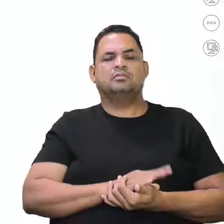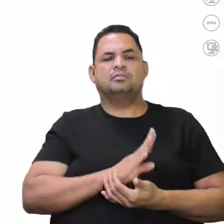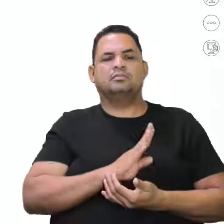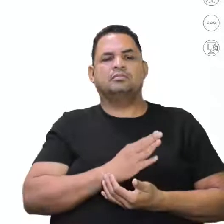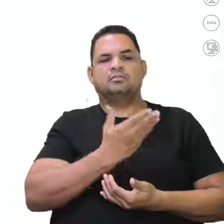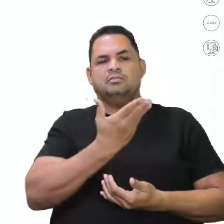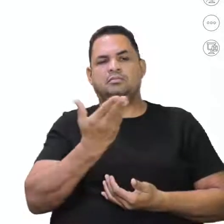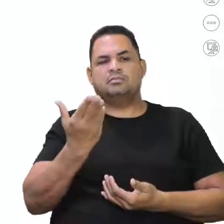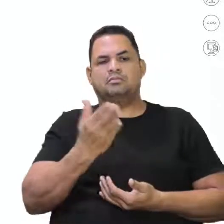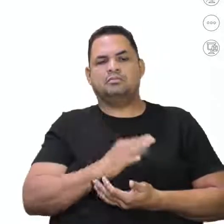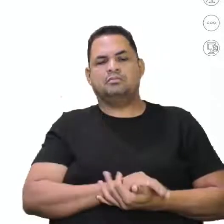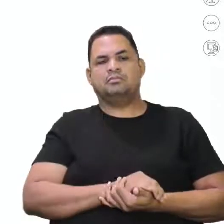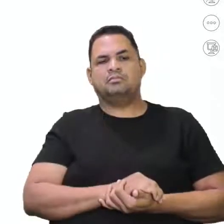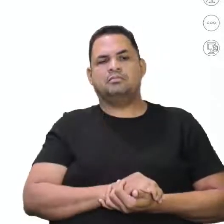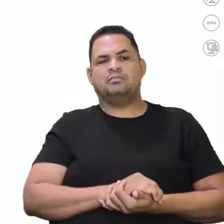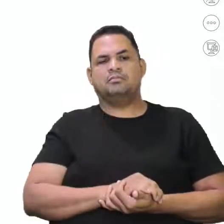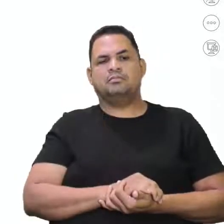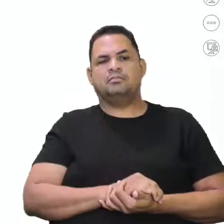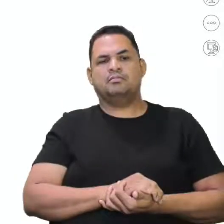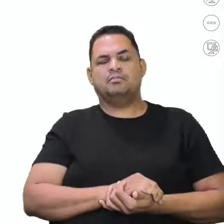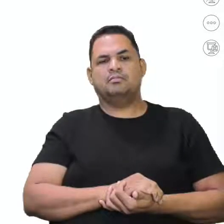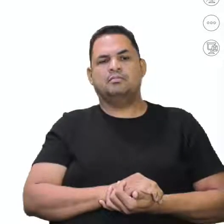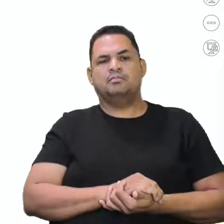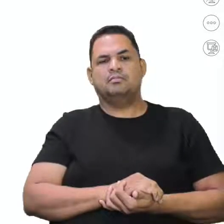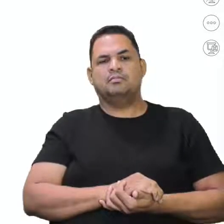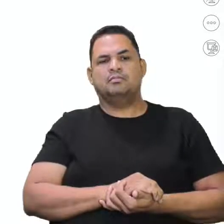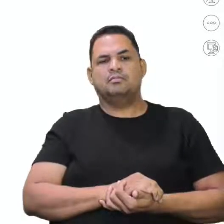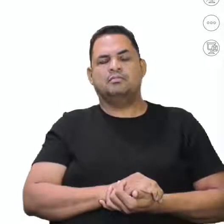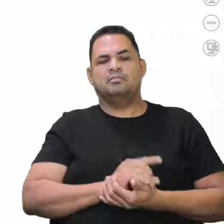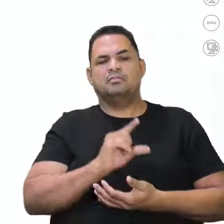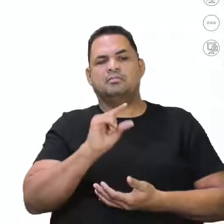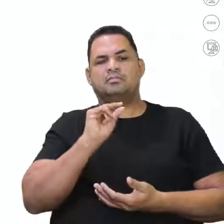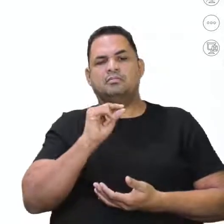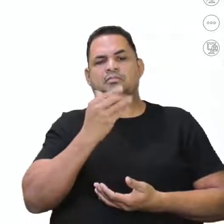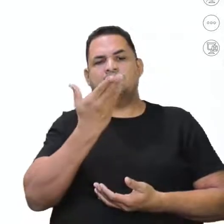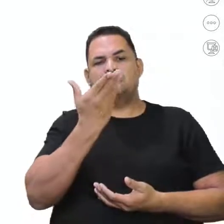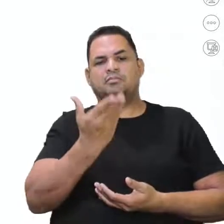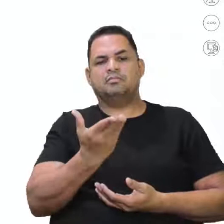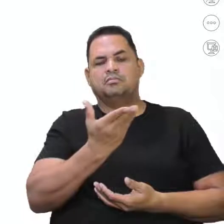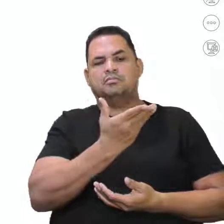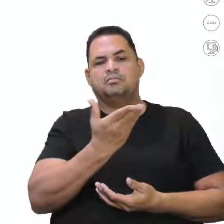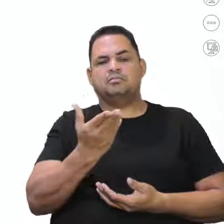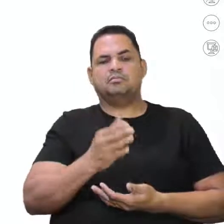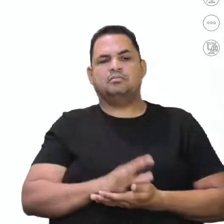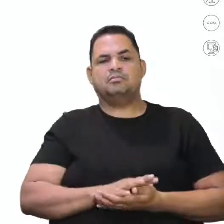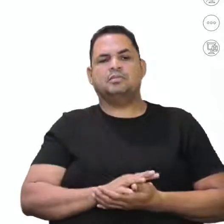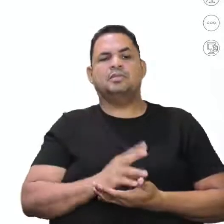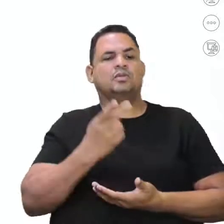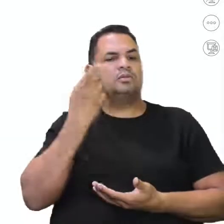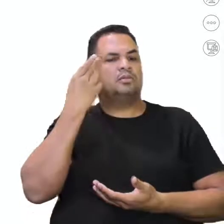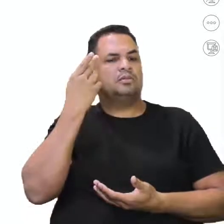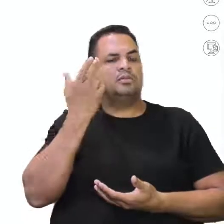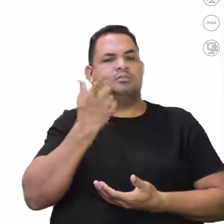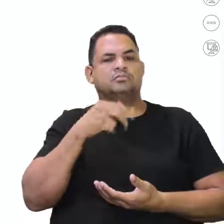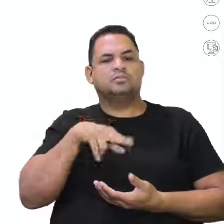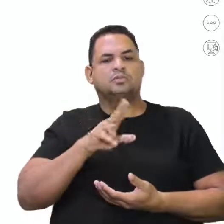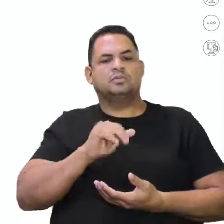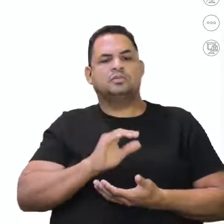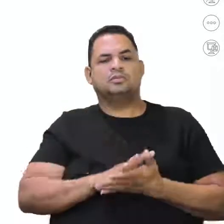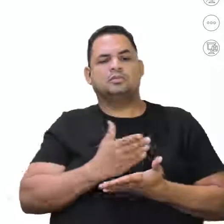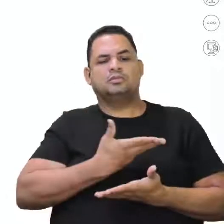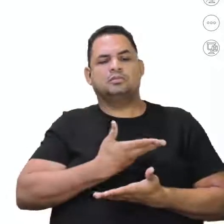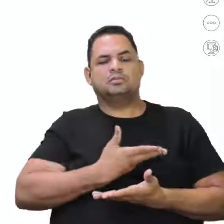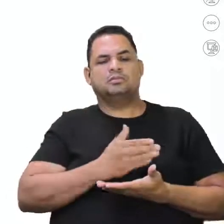because. Because. Ou since, eu escolhi o because aqui. Então, as pessoas geralmente dizem, nunca se apaixone pelo